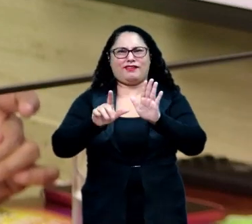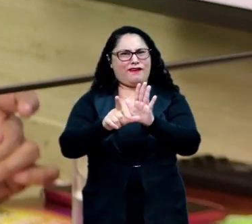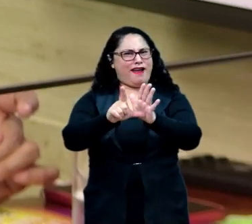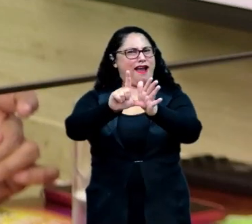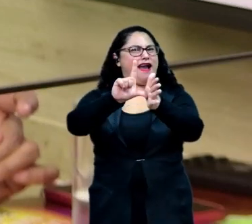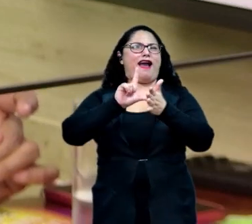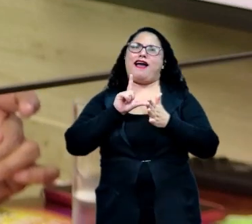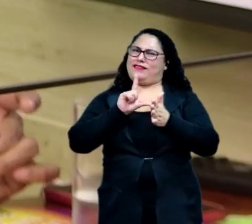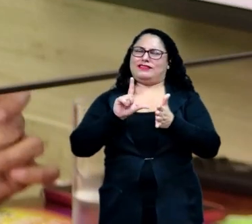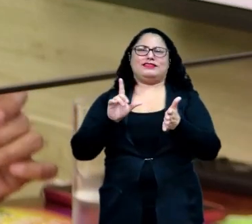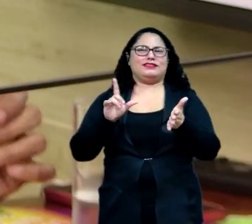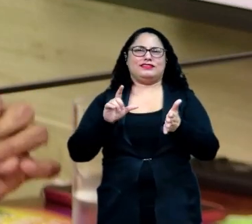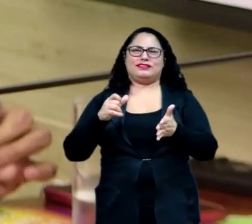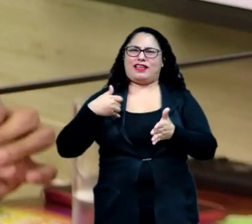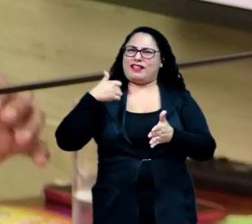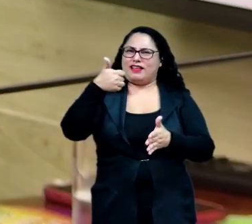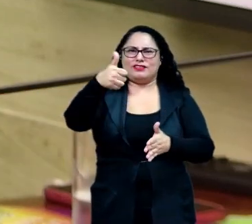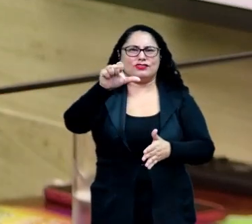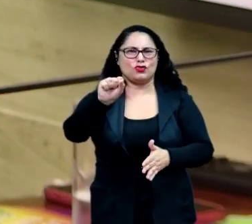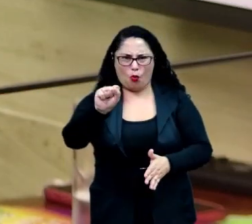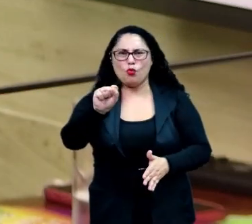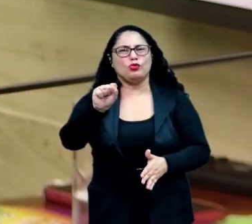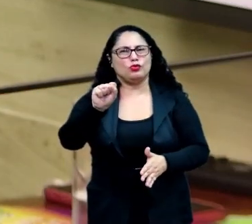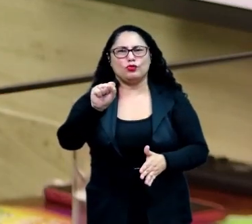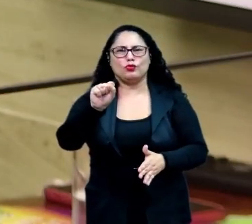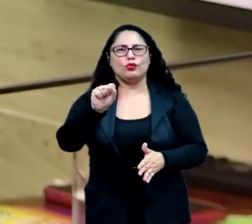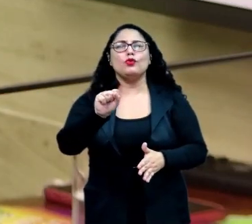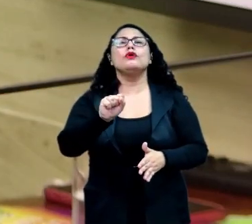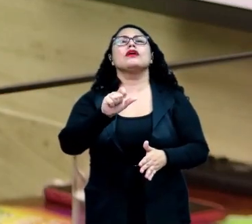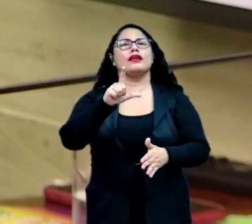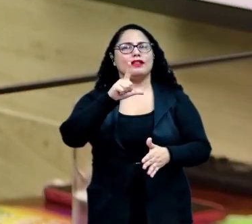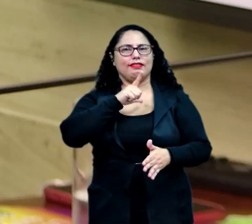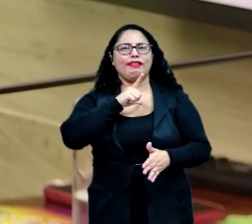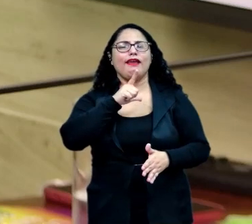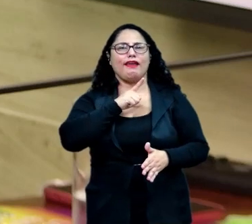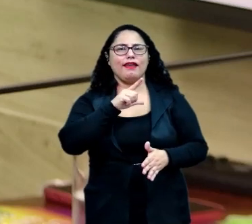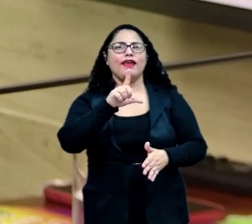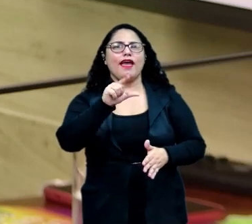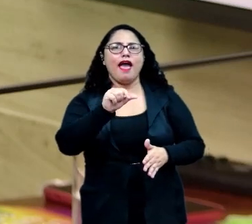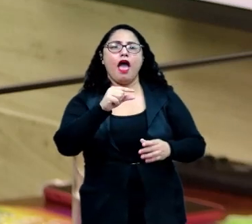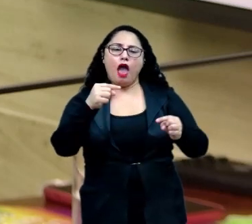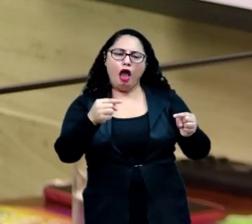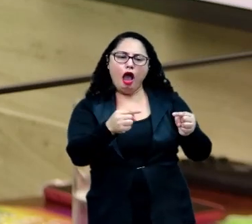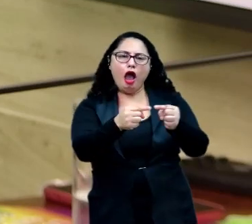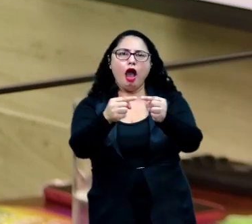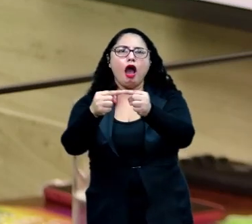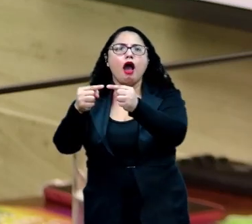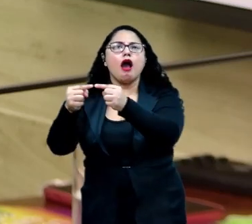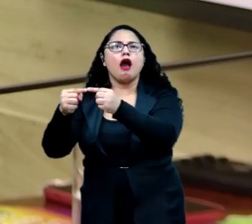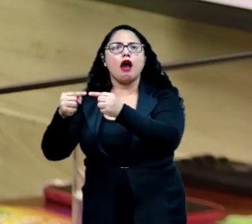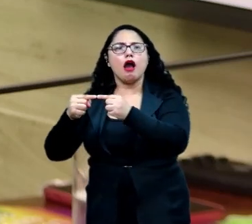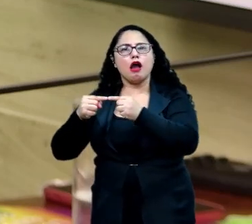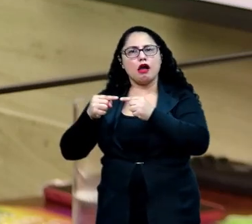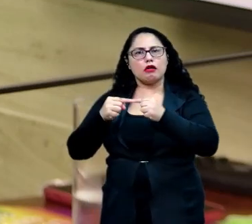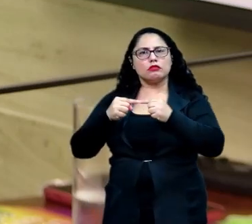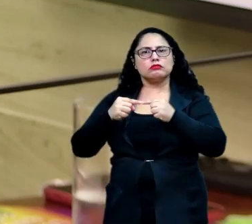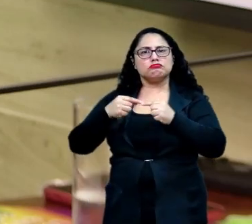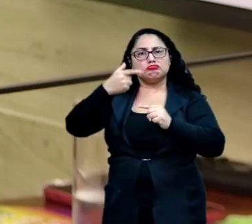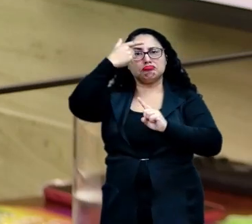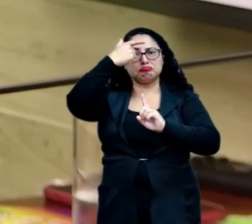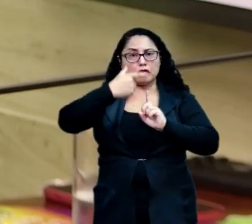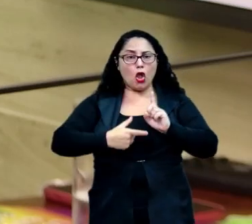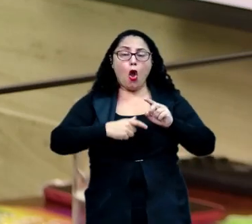antes dos 18 anos. O que há é a adequação desse sexo